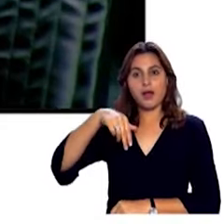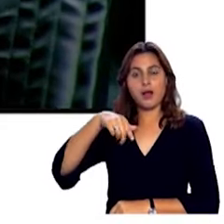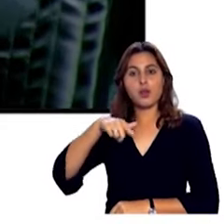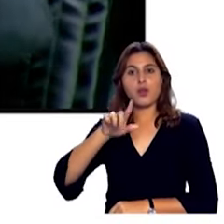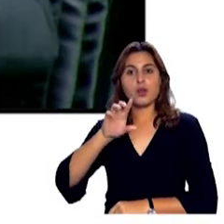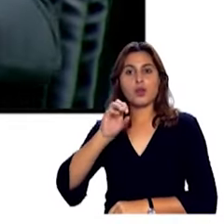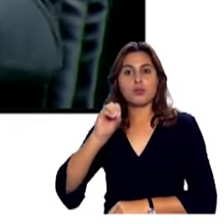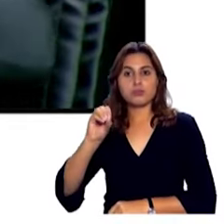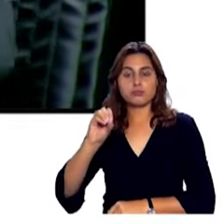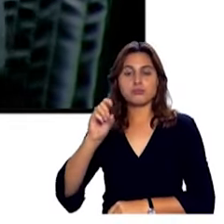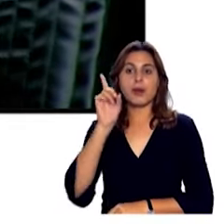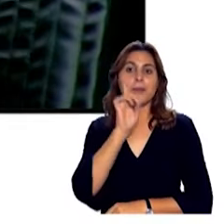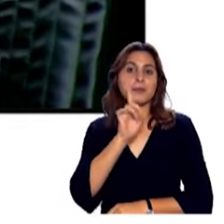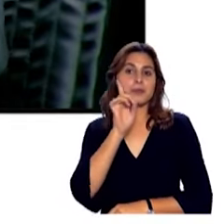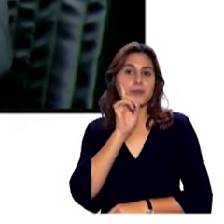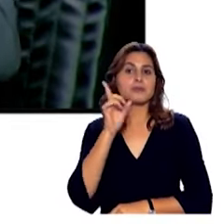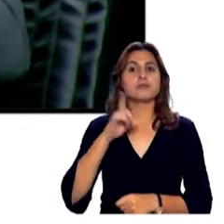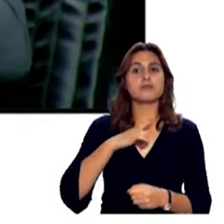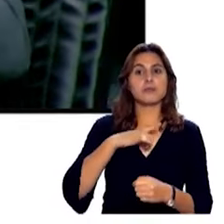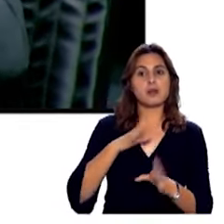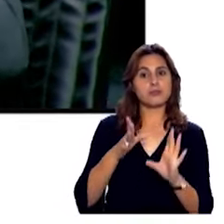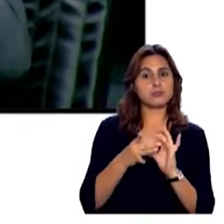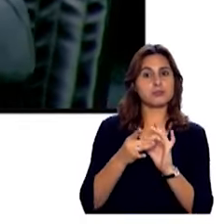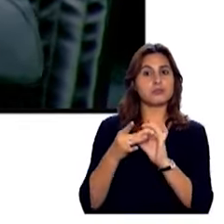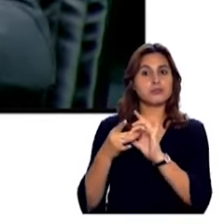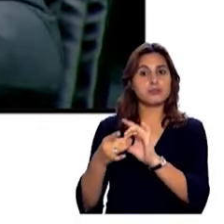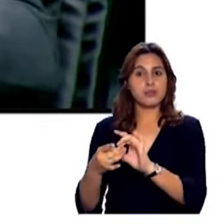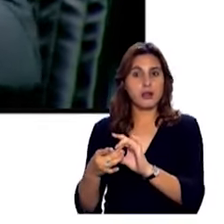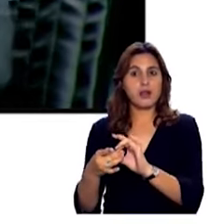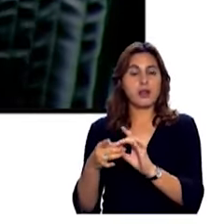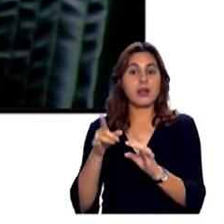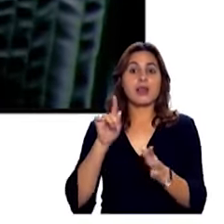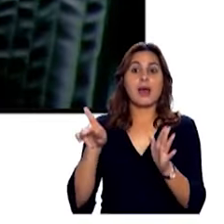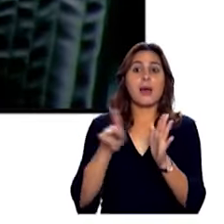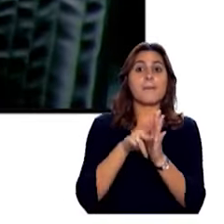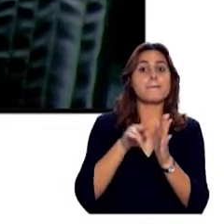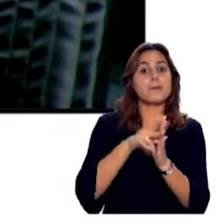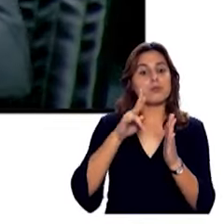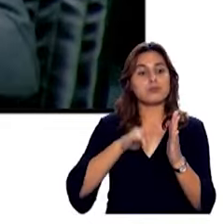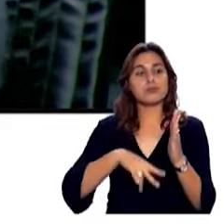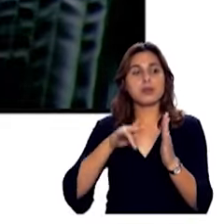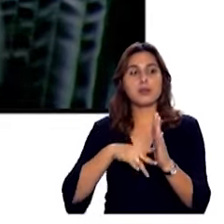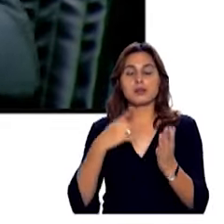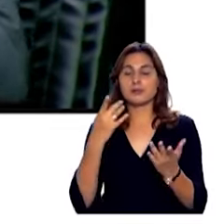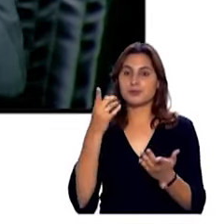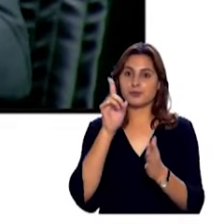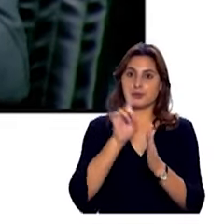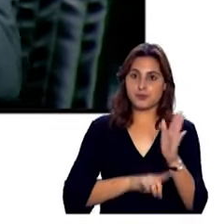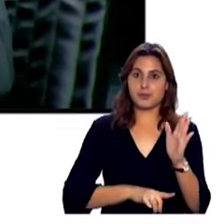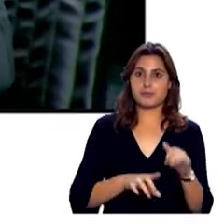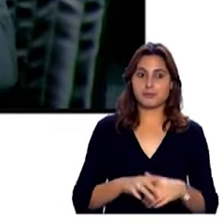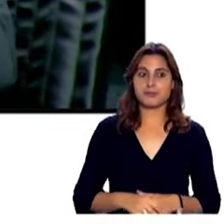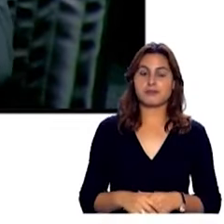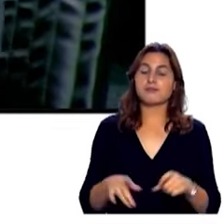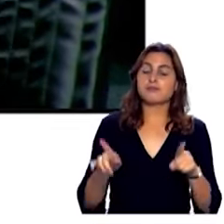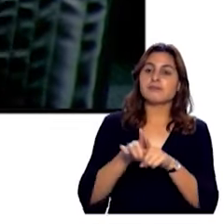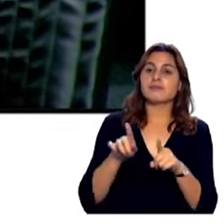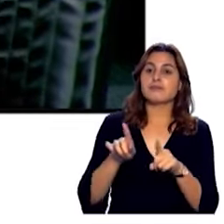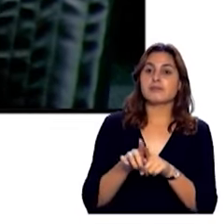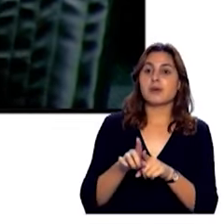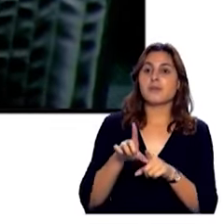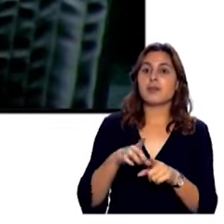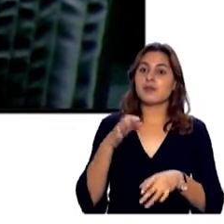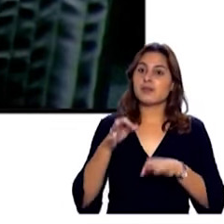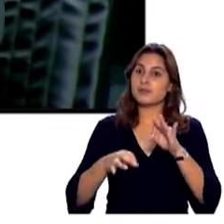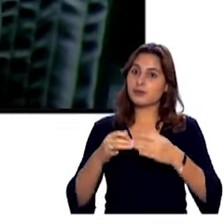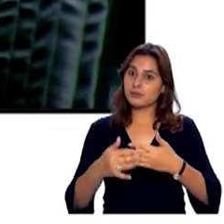obrigatórios que vá vincular a interpretação do direito e vá servir de baliza para todos os julgamentos posteriores a